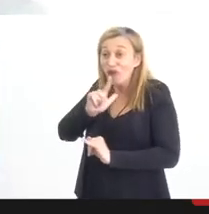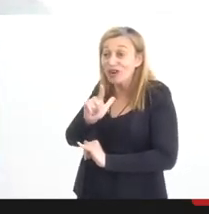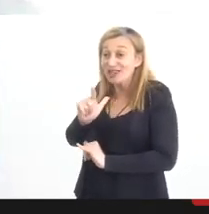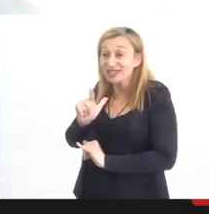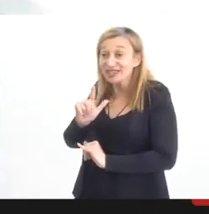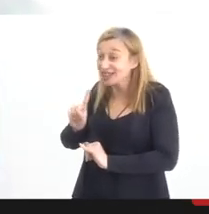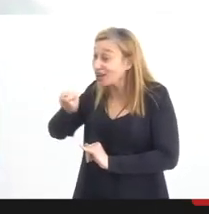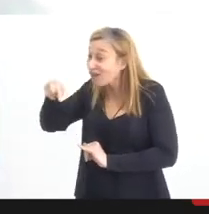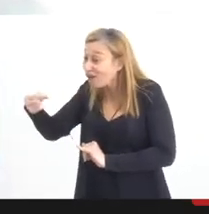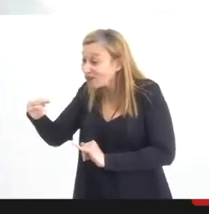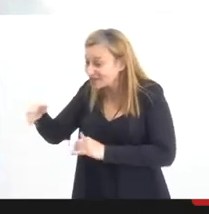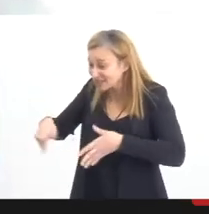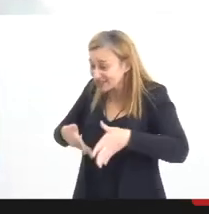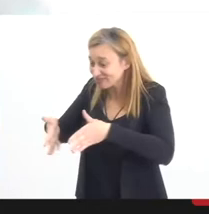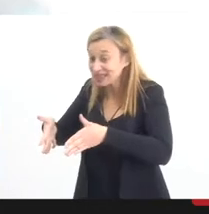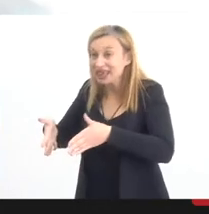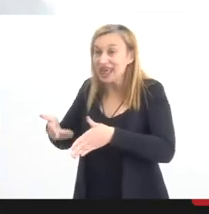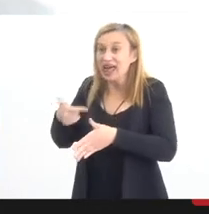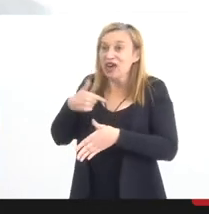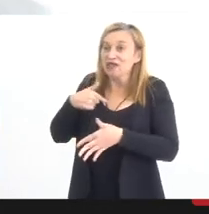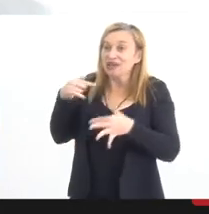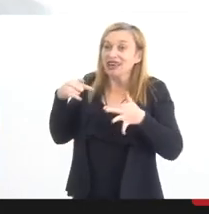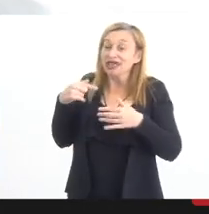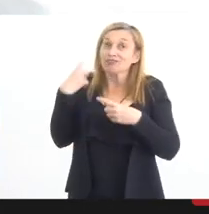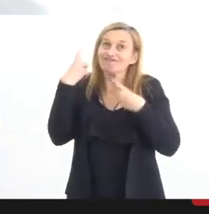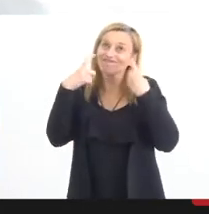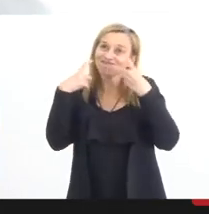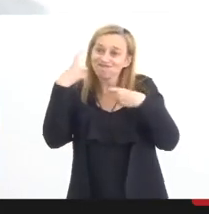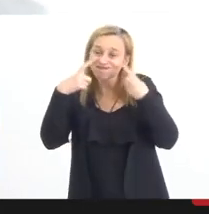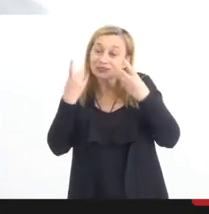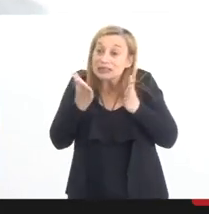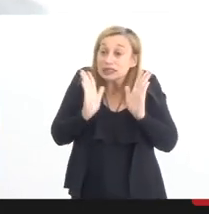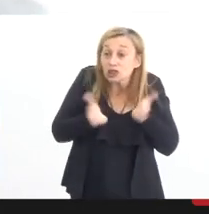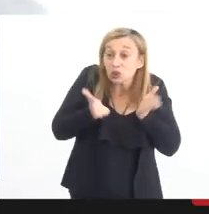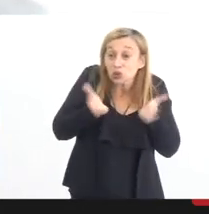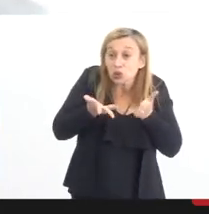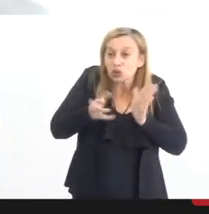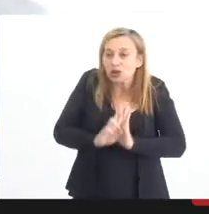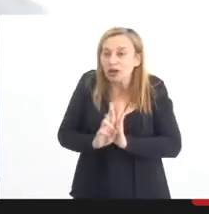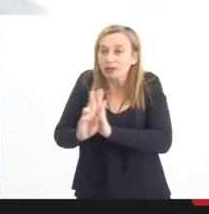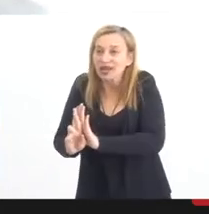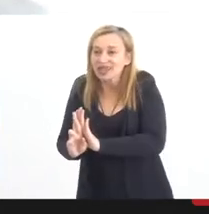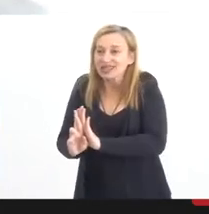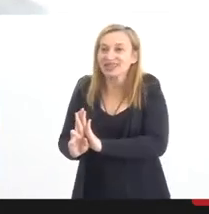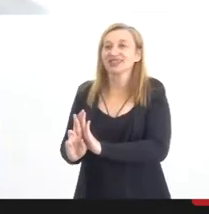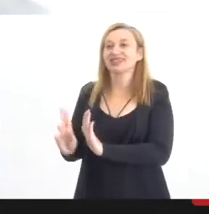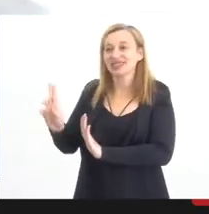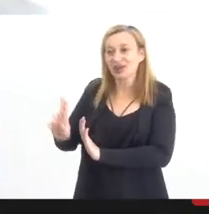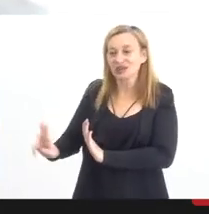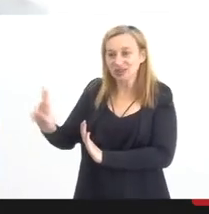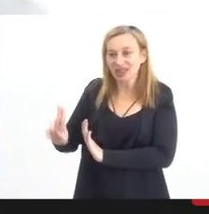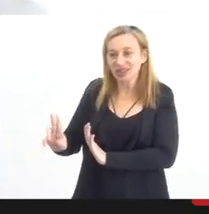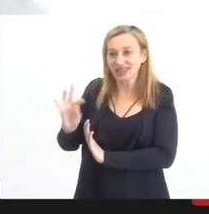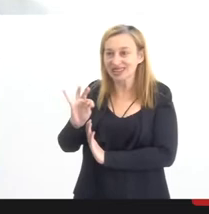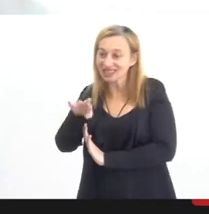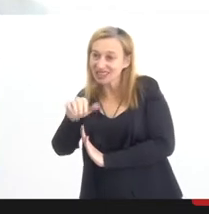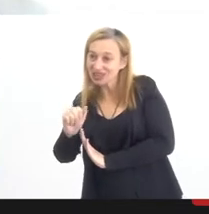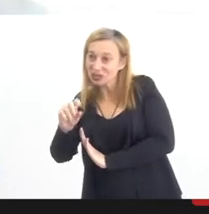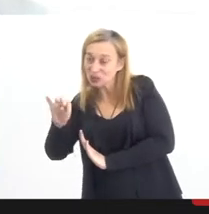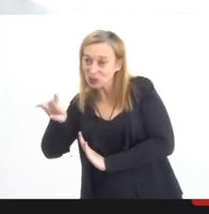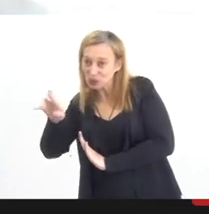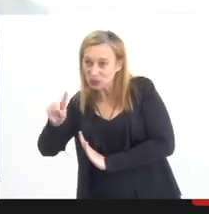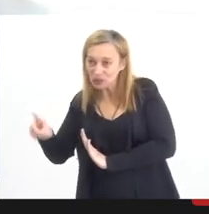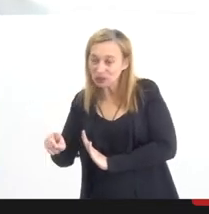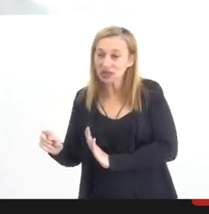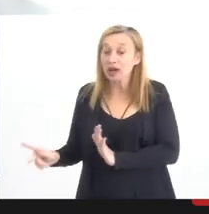teria outro rumo, né, eu fiquei bastante preocupada, e hoje eu represento a unidade FAETEC Santa Cruz, faço parte da